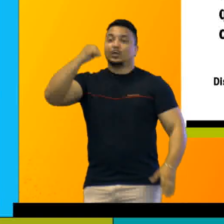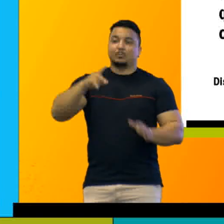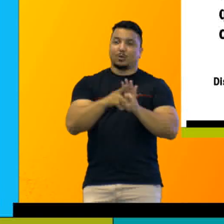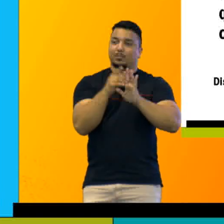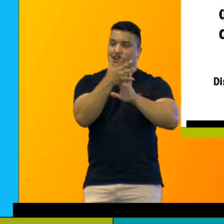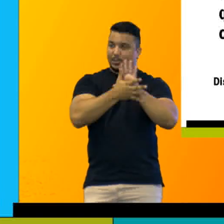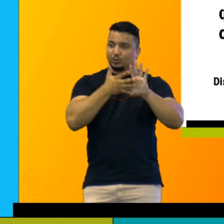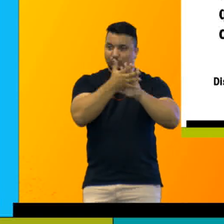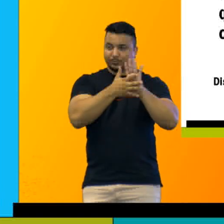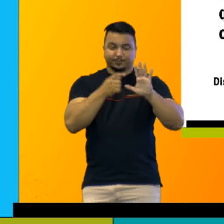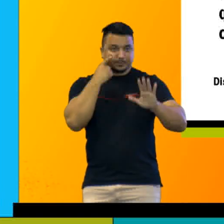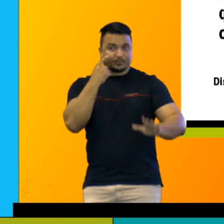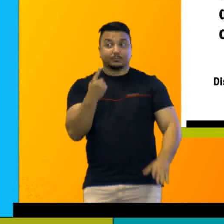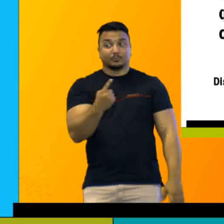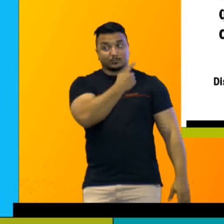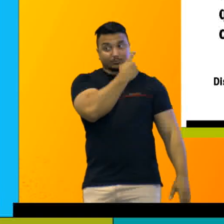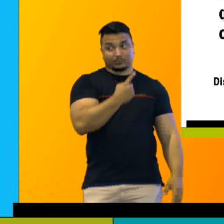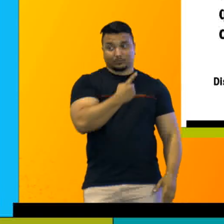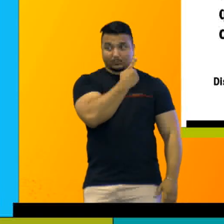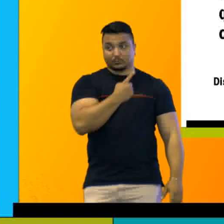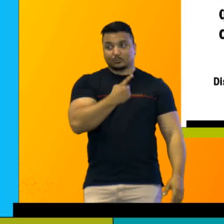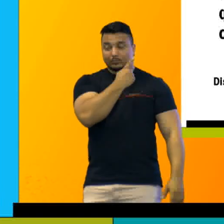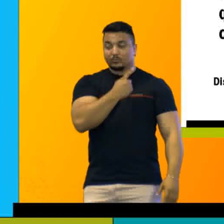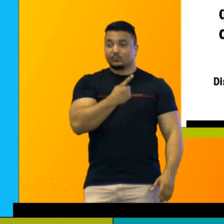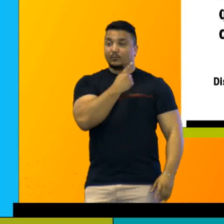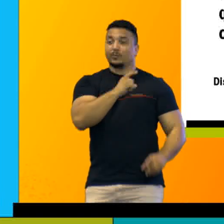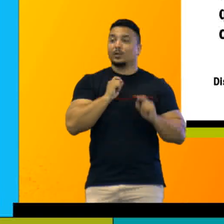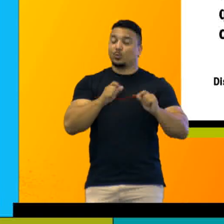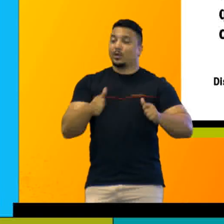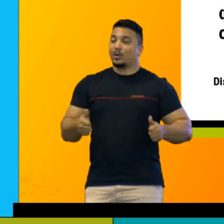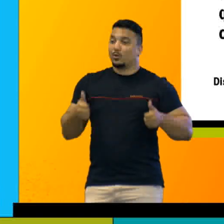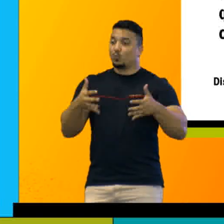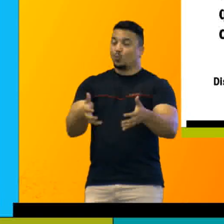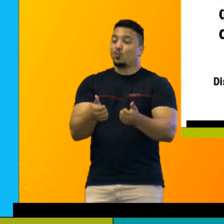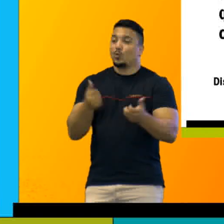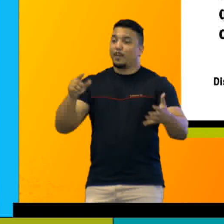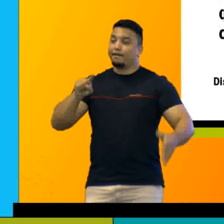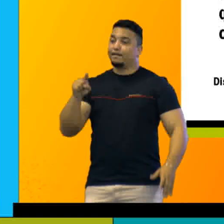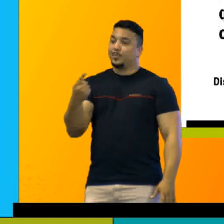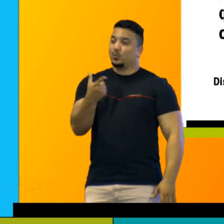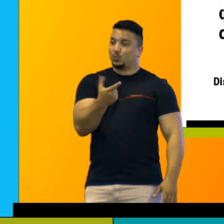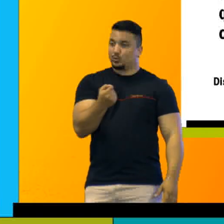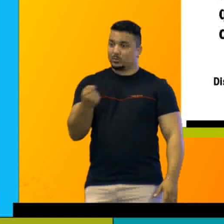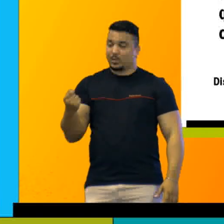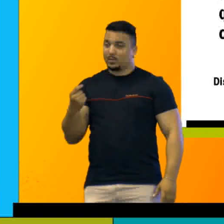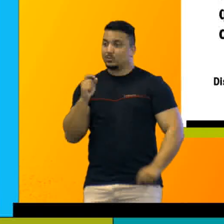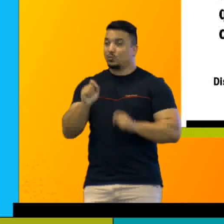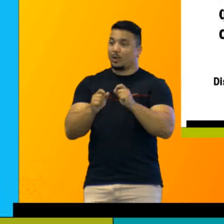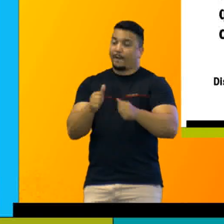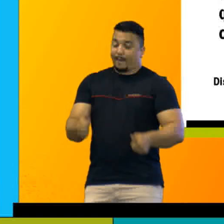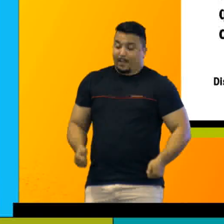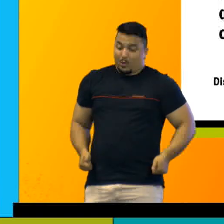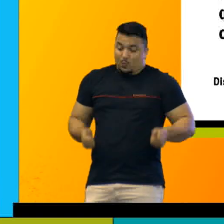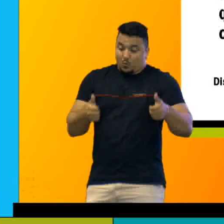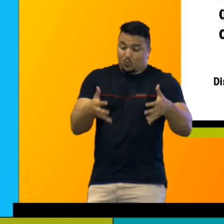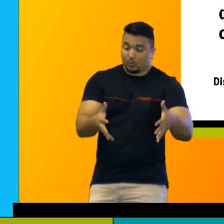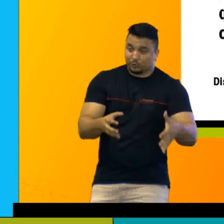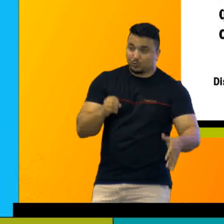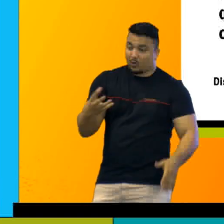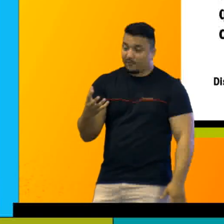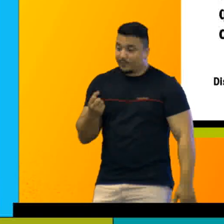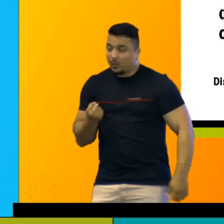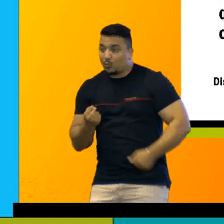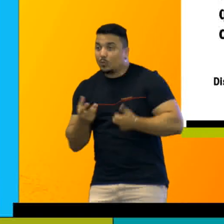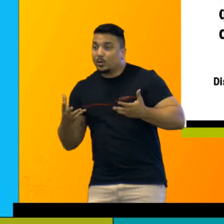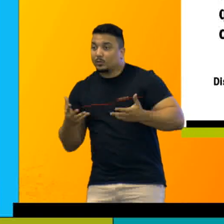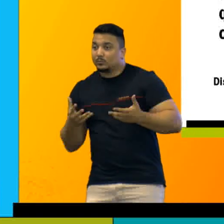texto. Lá em cima, ele gastava quanto, pessoal? 1.200. 1.200 é custo ou 1.200 é o valor